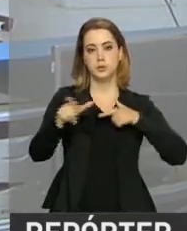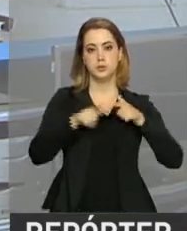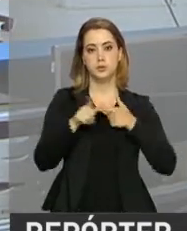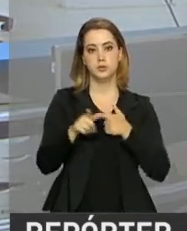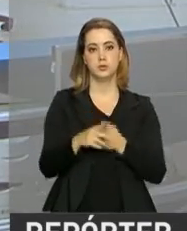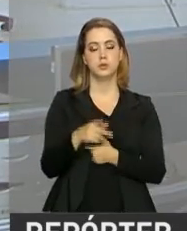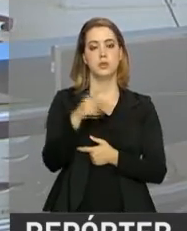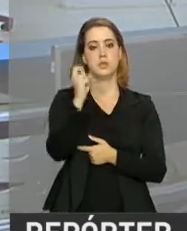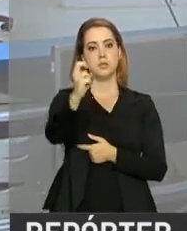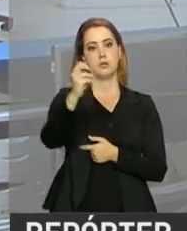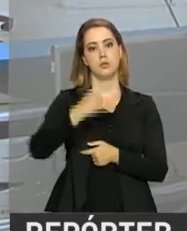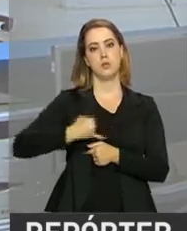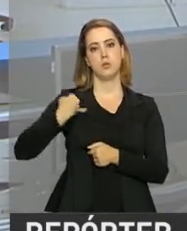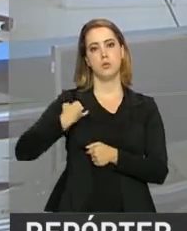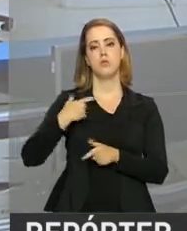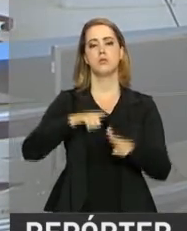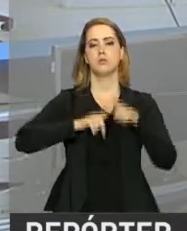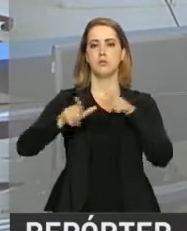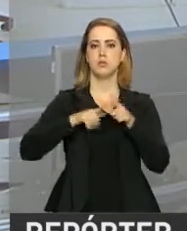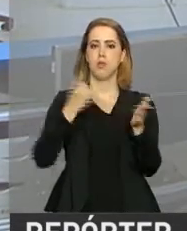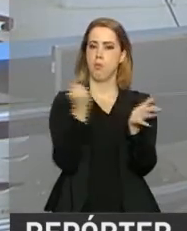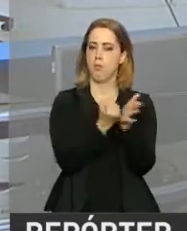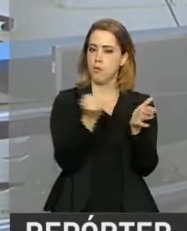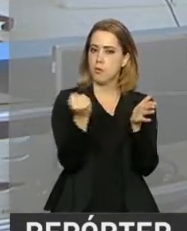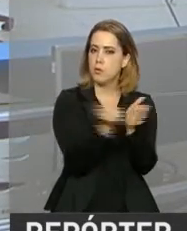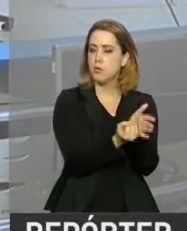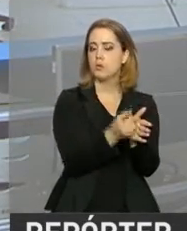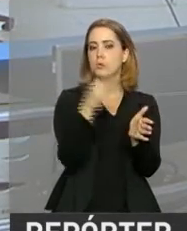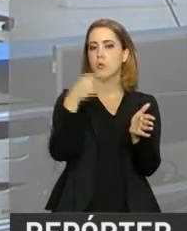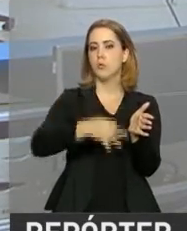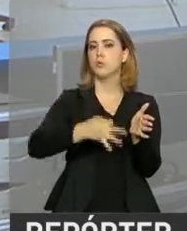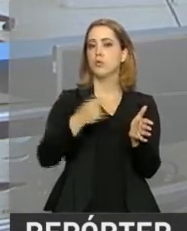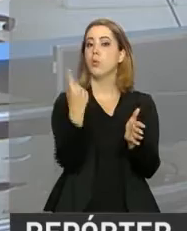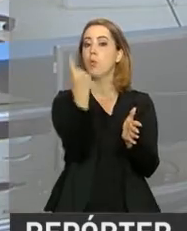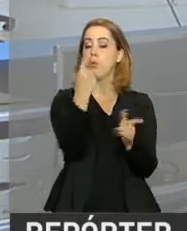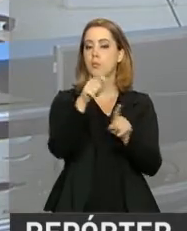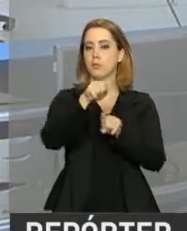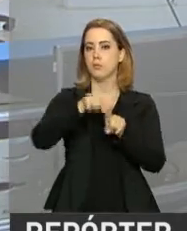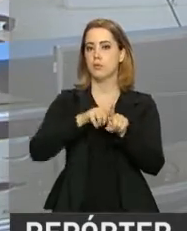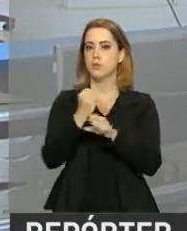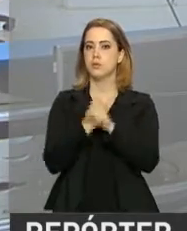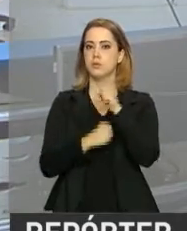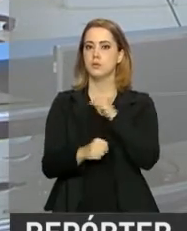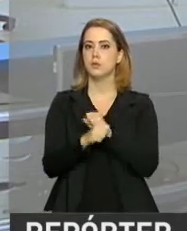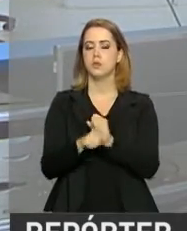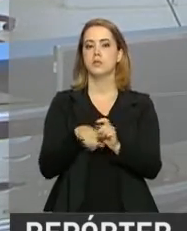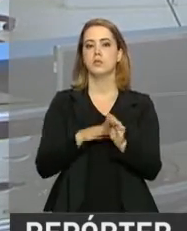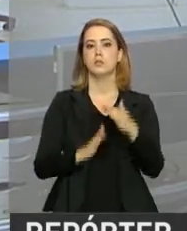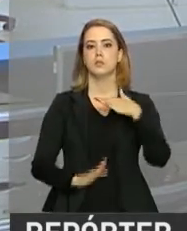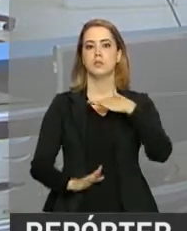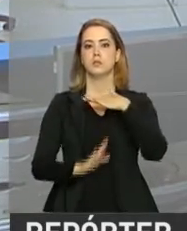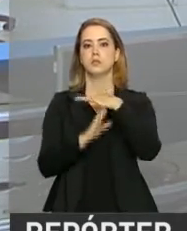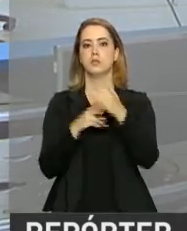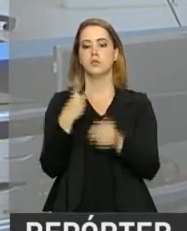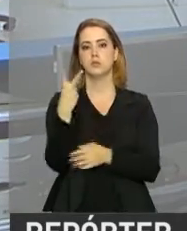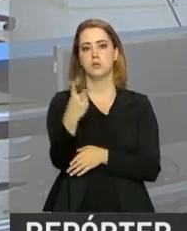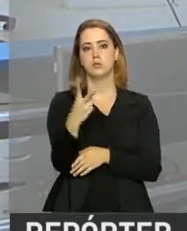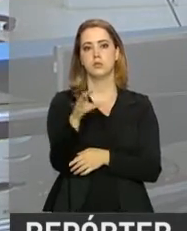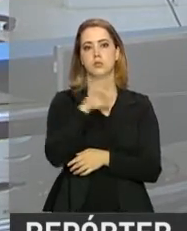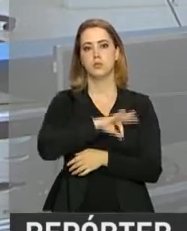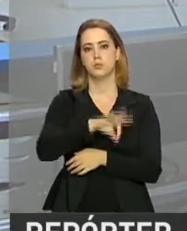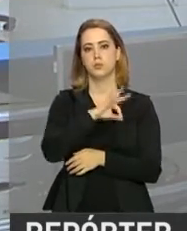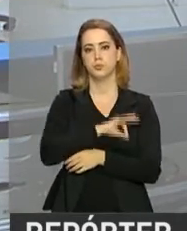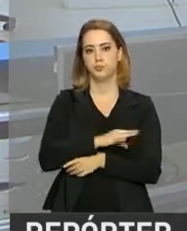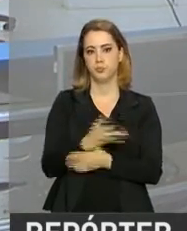há pelo menos cinco anos que trabalhou com carteira assinada por pelo menos um mês no ano passado e com remuneração média de até dois salários